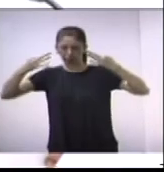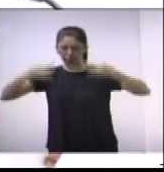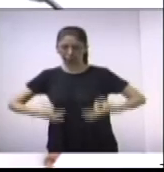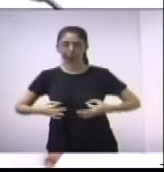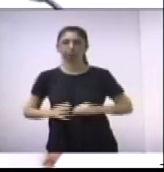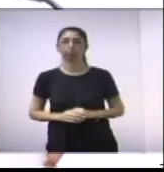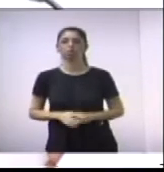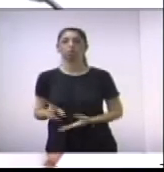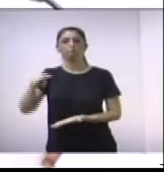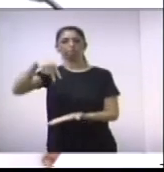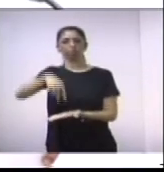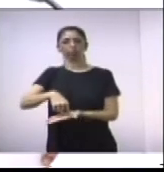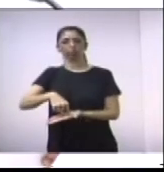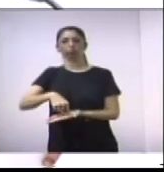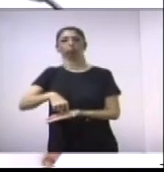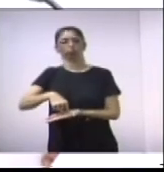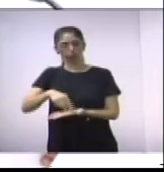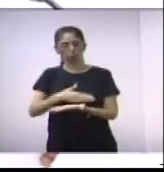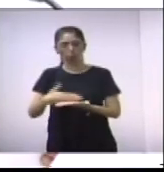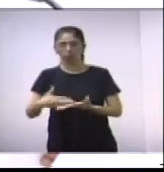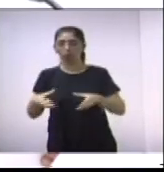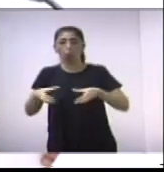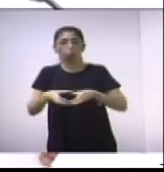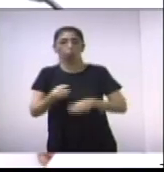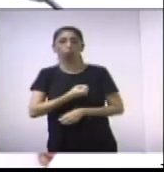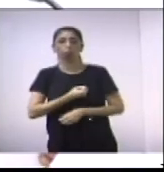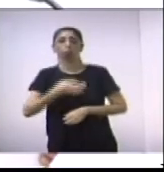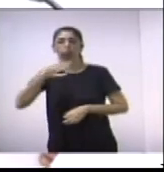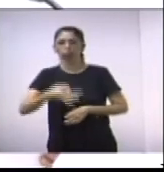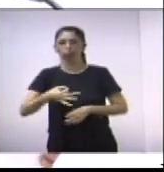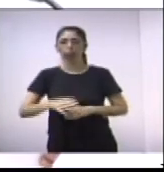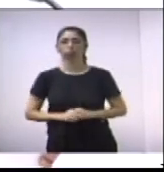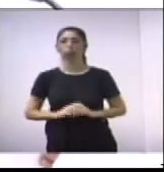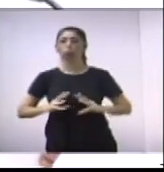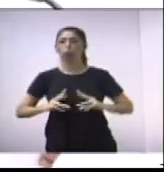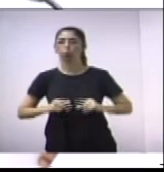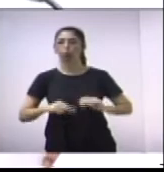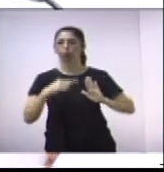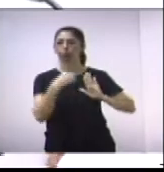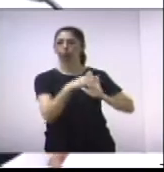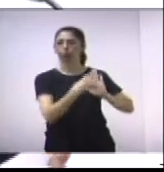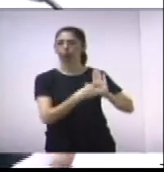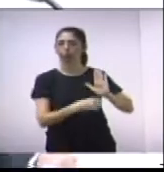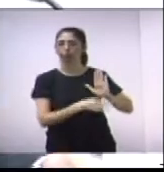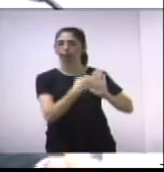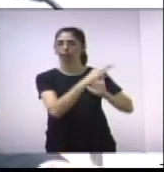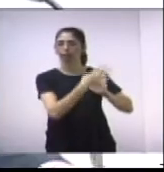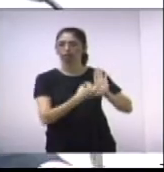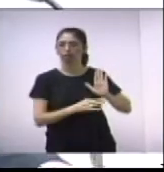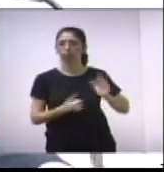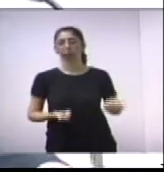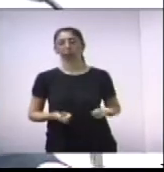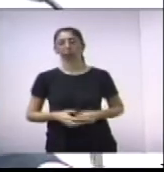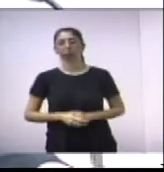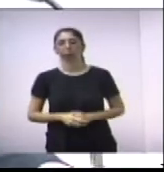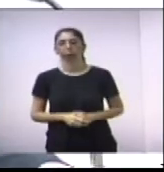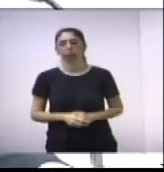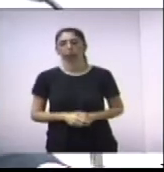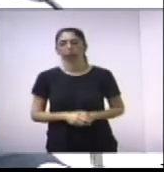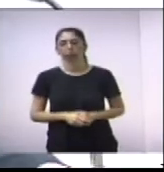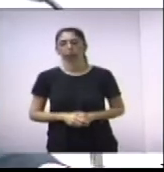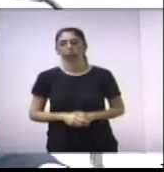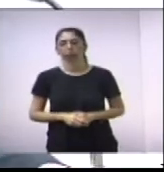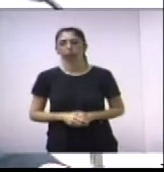e posicionados de acordo com a quantidade mínima estabelecida conforme quadro constante no anexo 1.